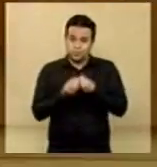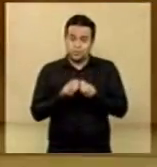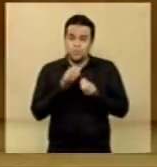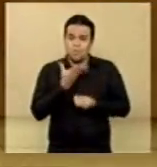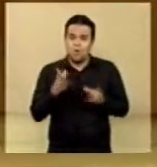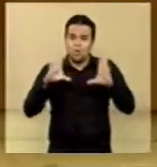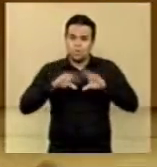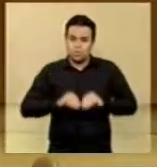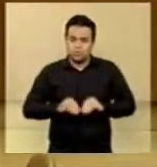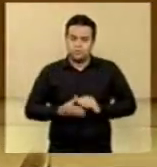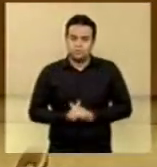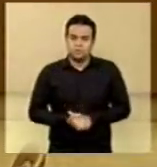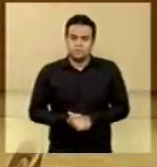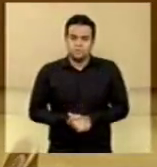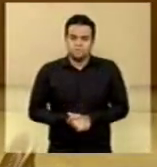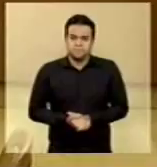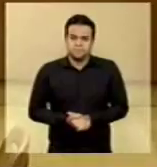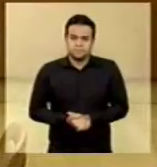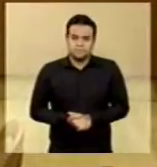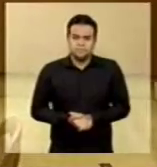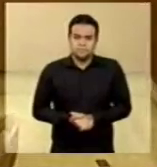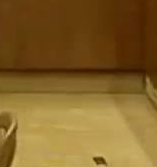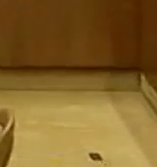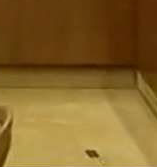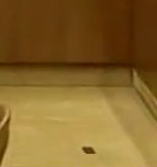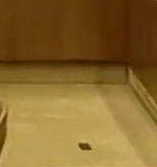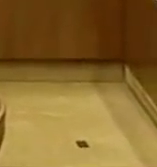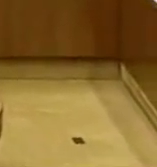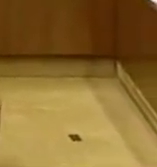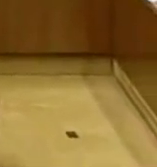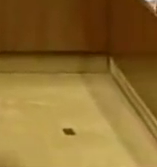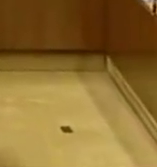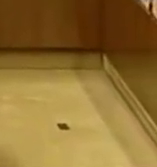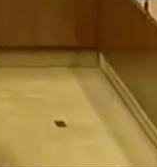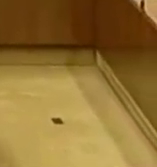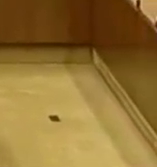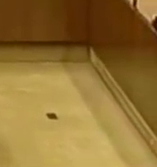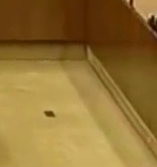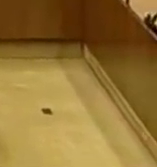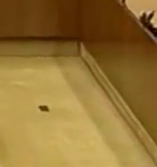excelente noite. Muito obrigada.